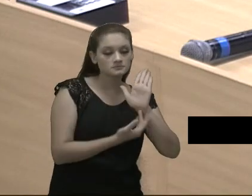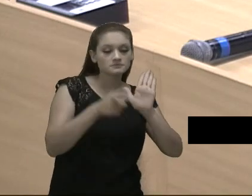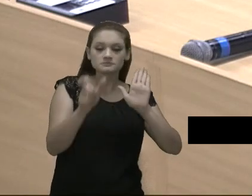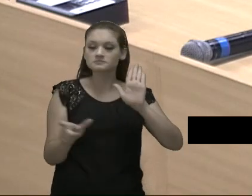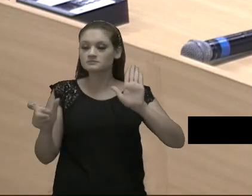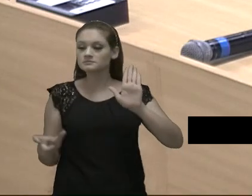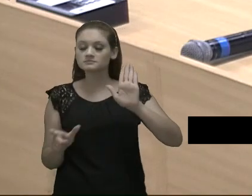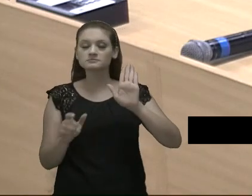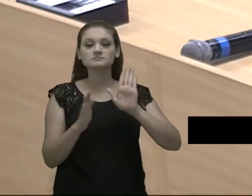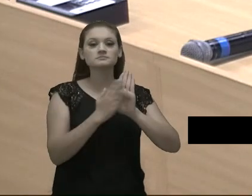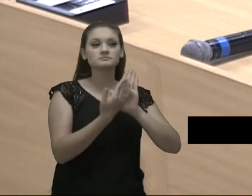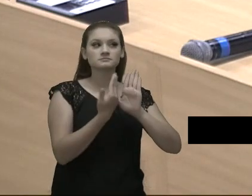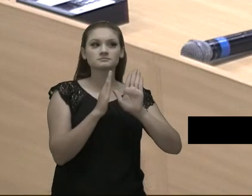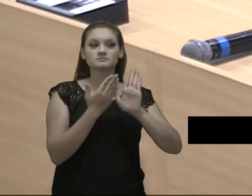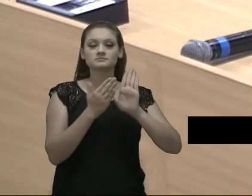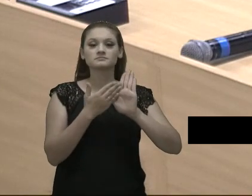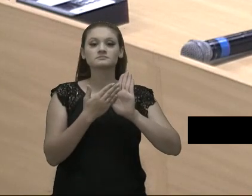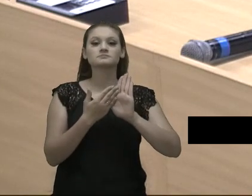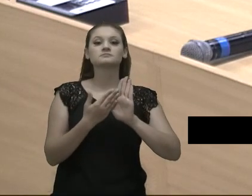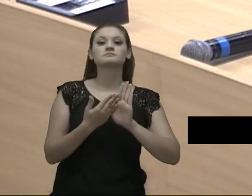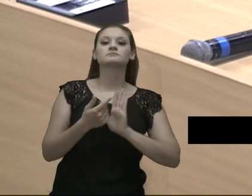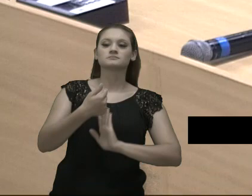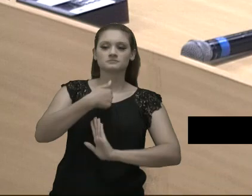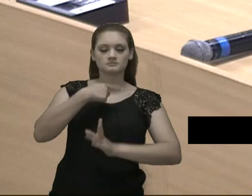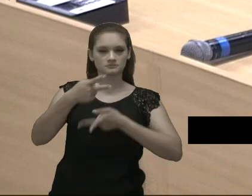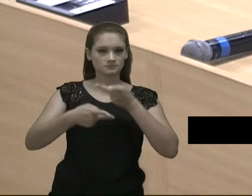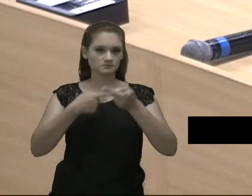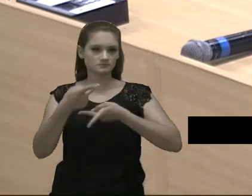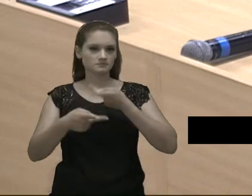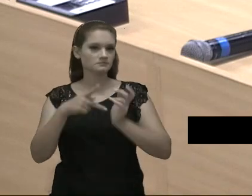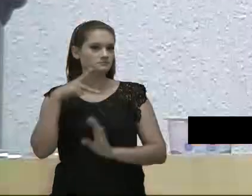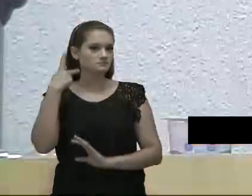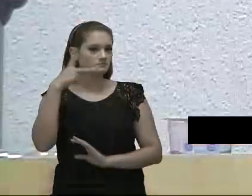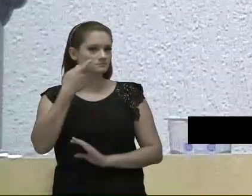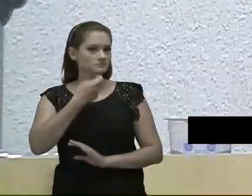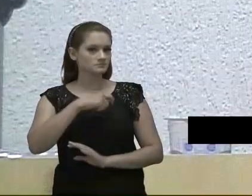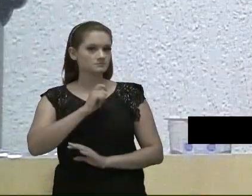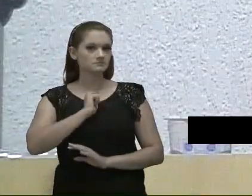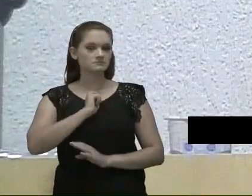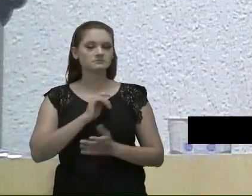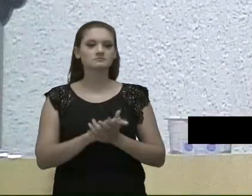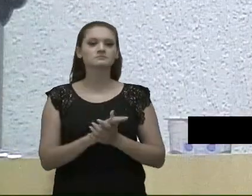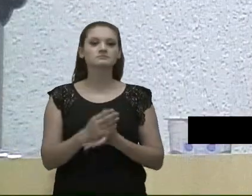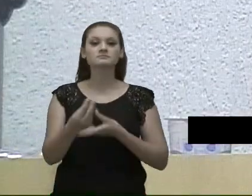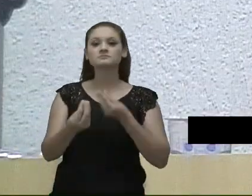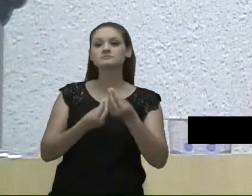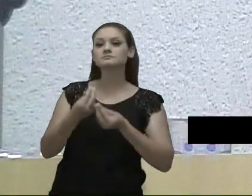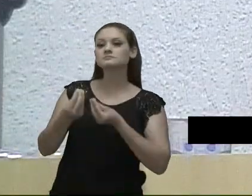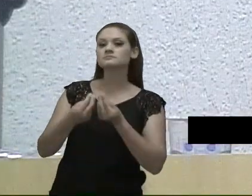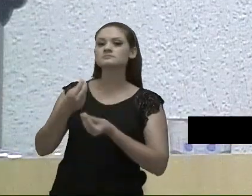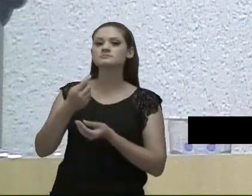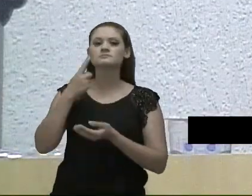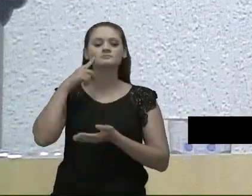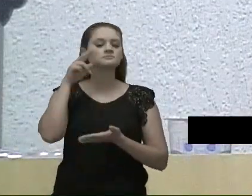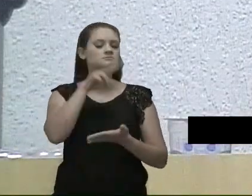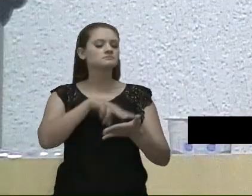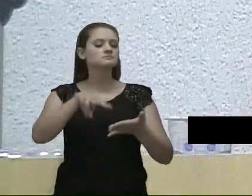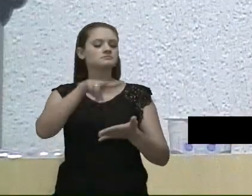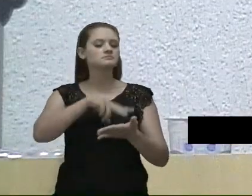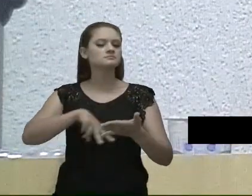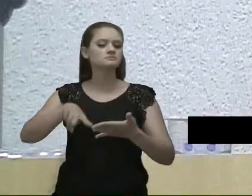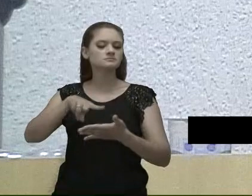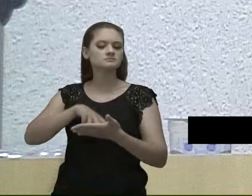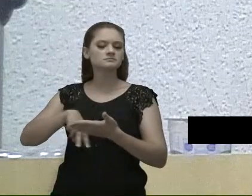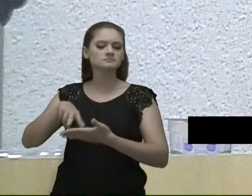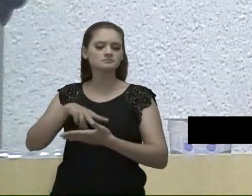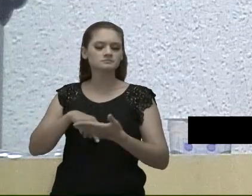na porta. Essa aí é a logística que eu falo, senhor vereador. E como foi a apuração desse processo, dessa prova? Como que foi? O senhor